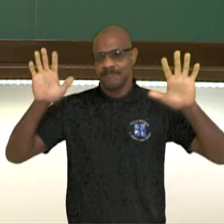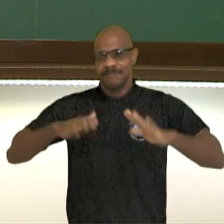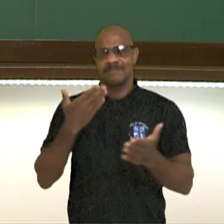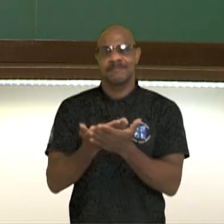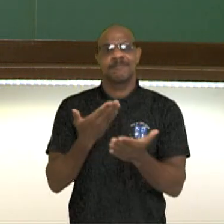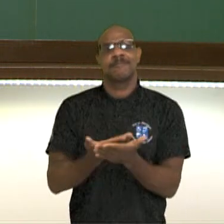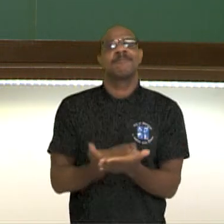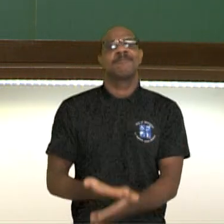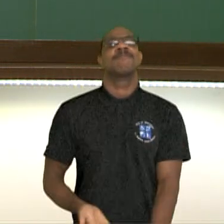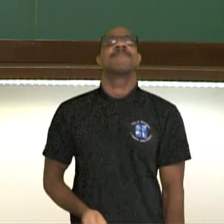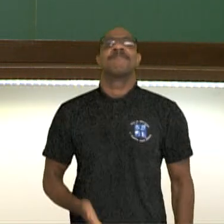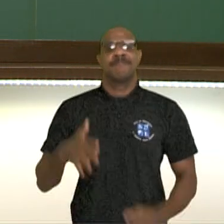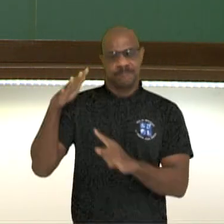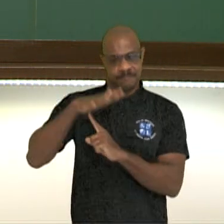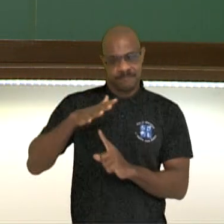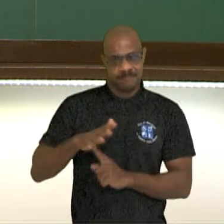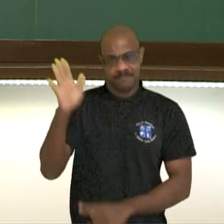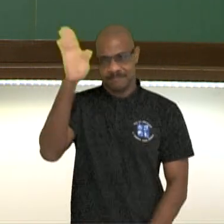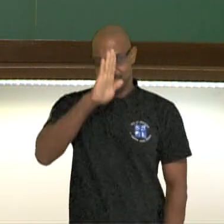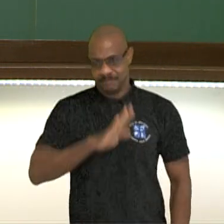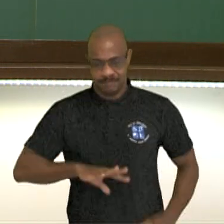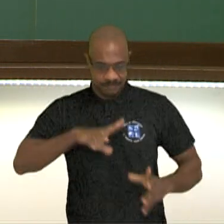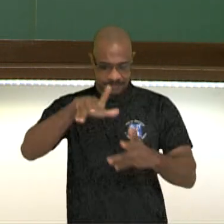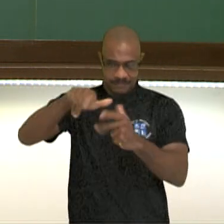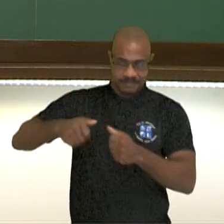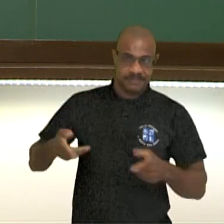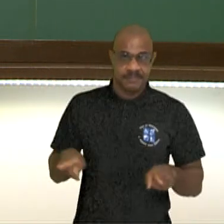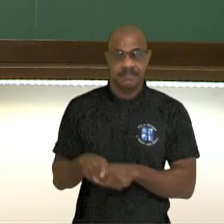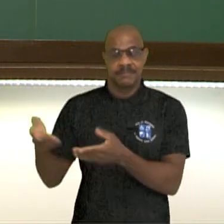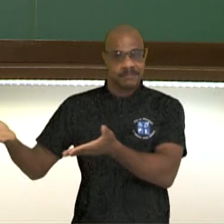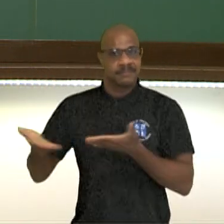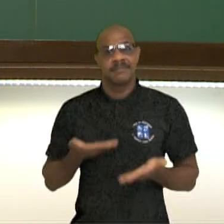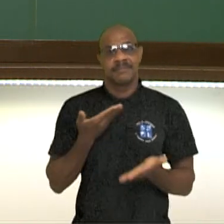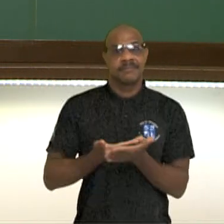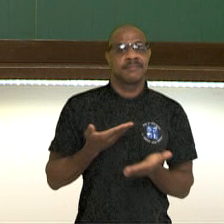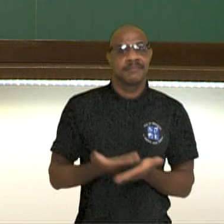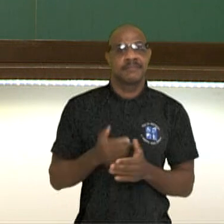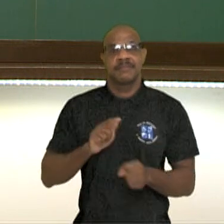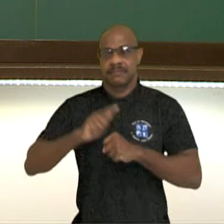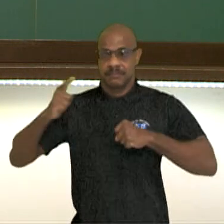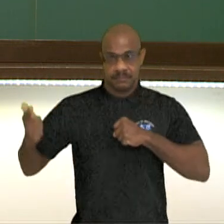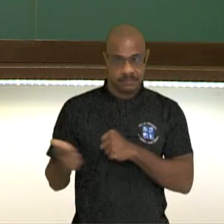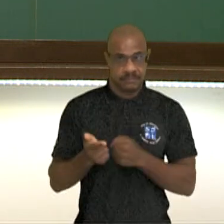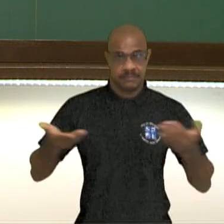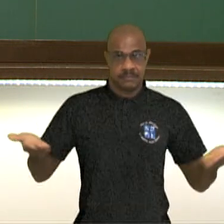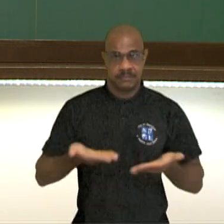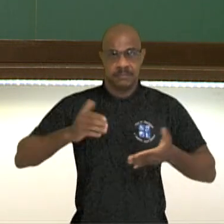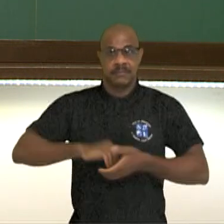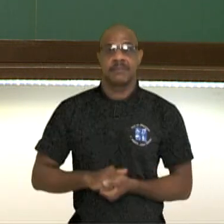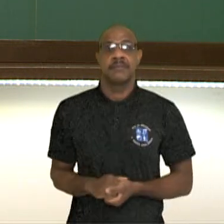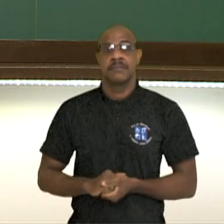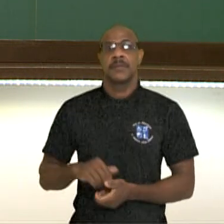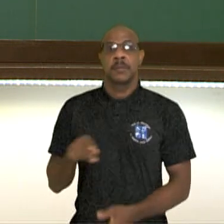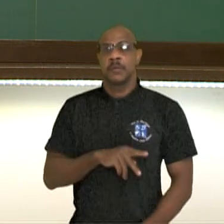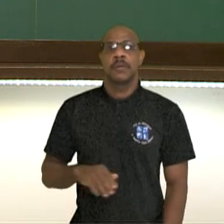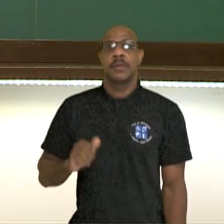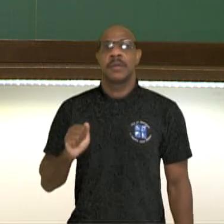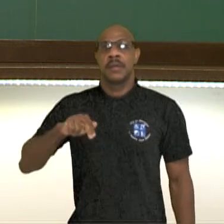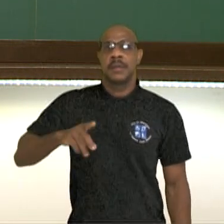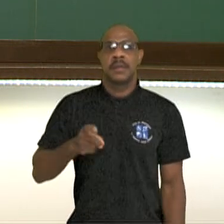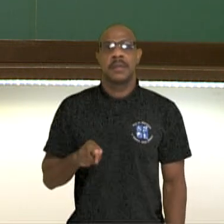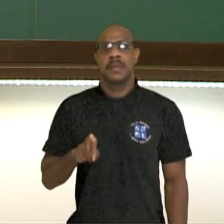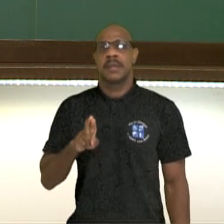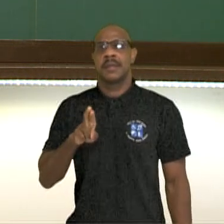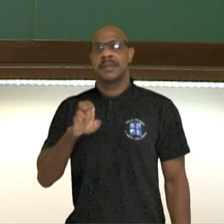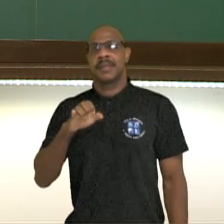Olá, estudante do estado do Paraná, do Brasil e do mundo, seja muito bem-vindo à nossa aula de Geografia do programa Aula Paraná. Eu sou o professor Andrew, de